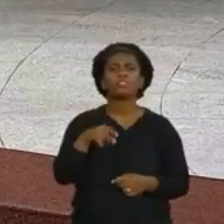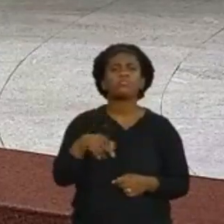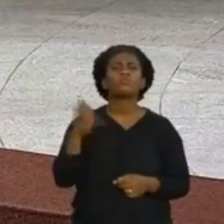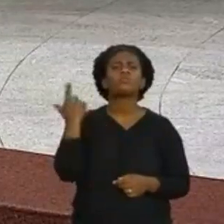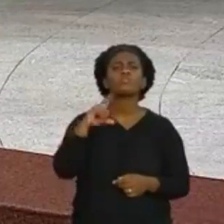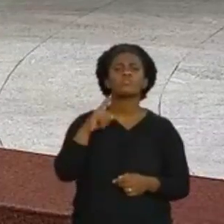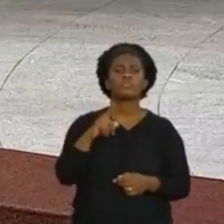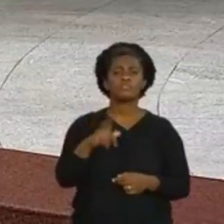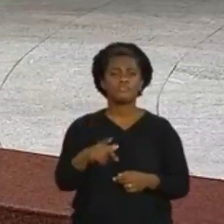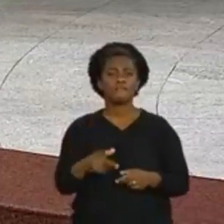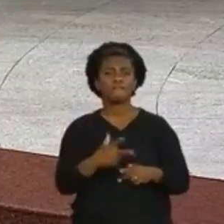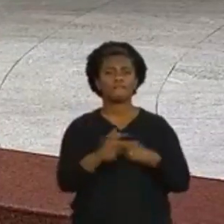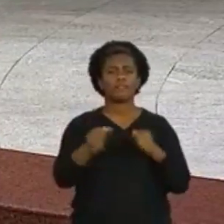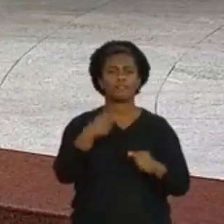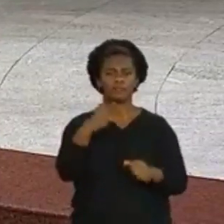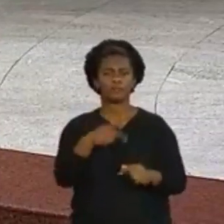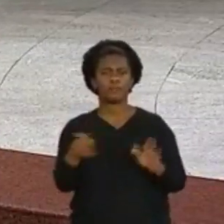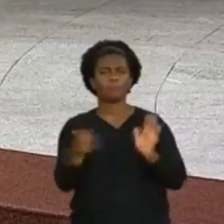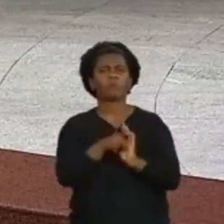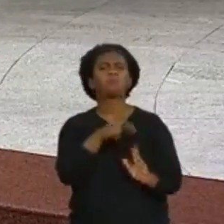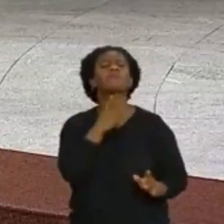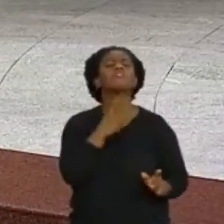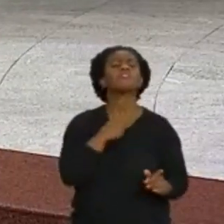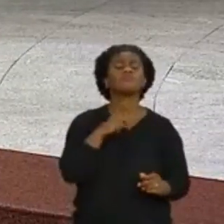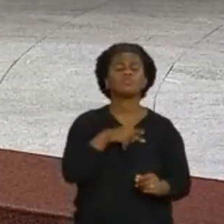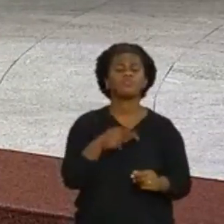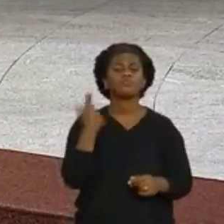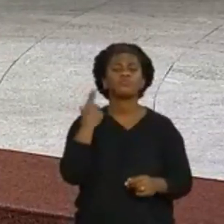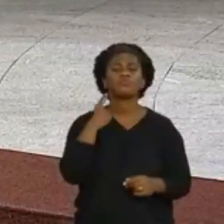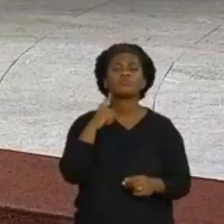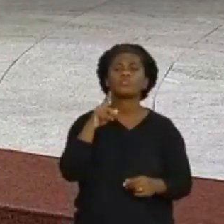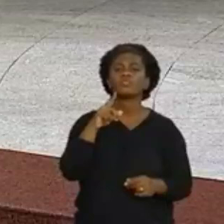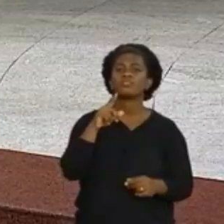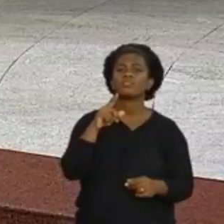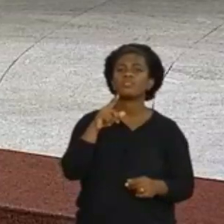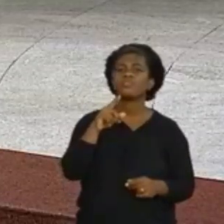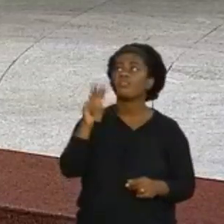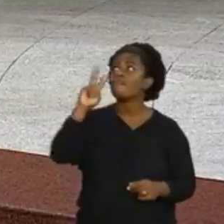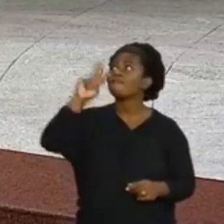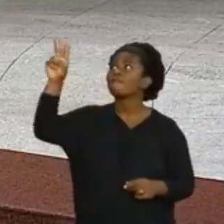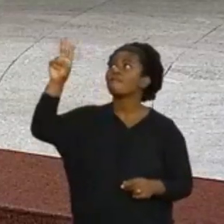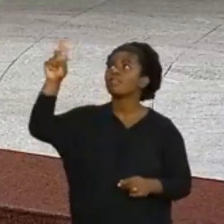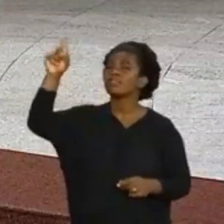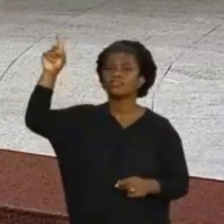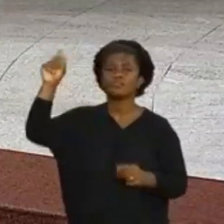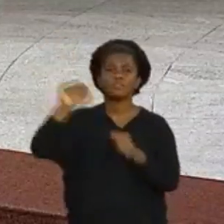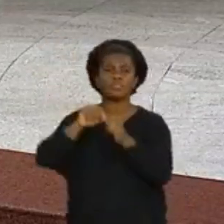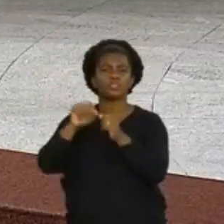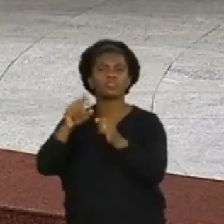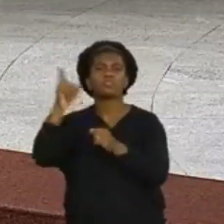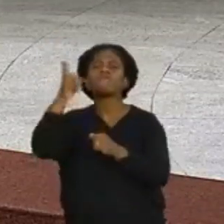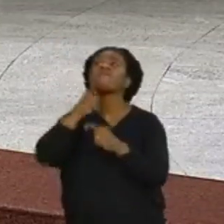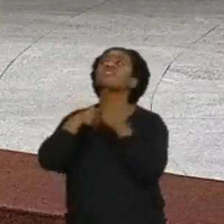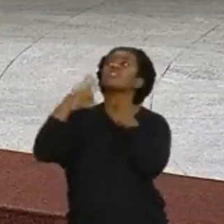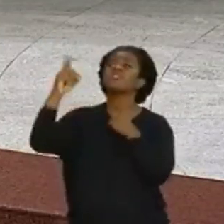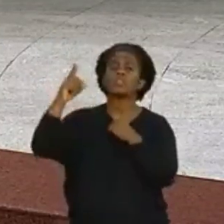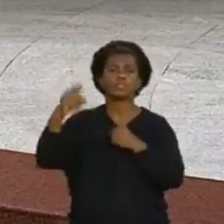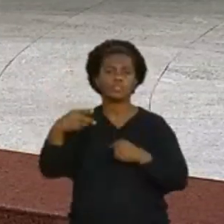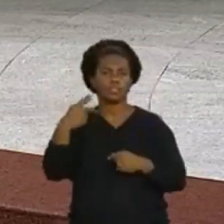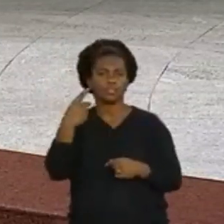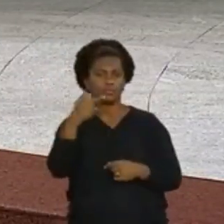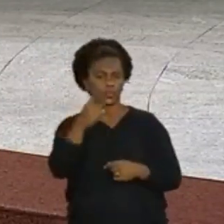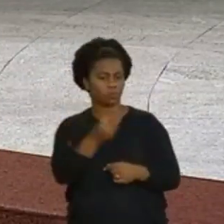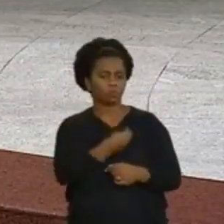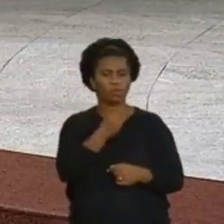Quando você conseguir vencer a sua vontade, você vai começar a ver Deus fazendo a vontade dele na sua vida, uma atrás da outra, e você vai dizer: meu Deus, como é que pode o Senhor fazer